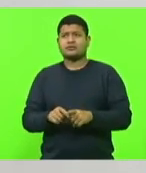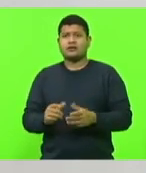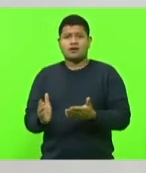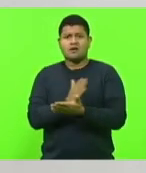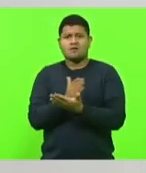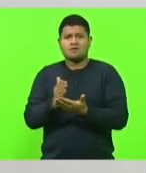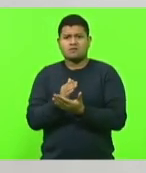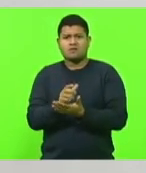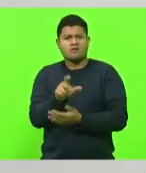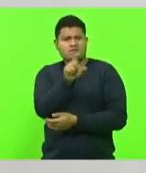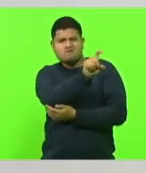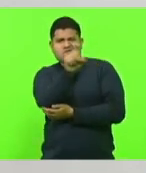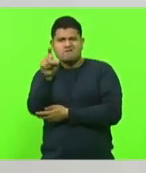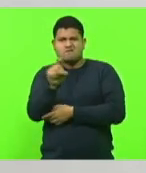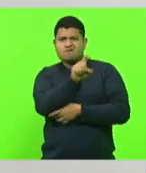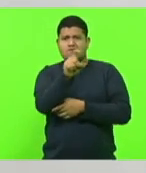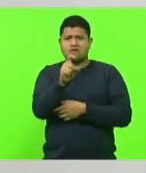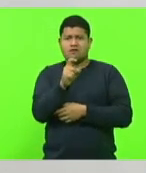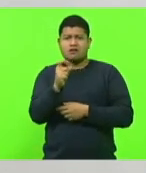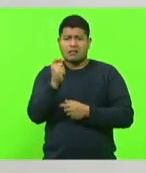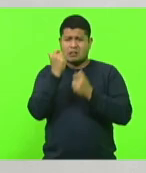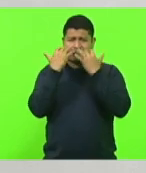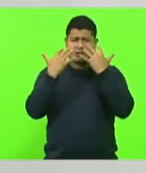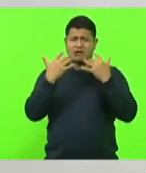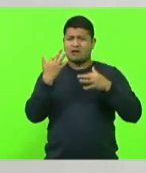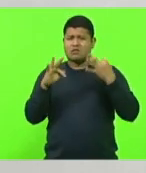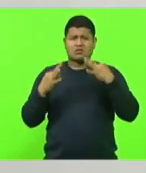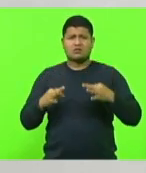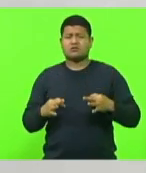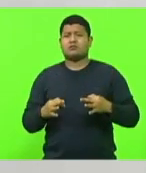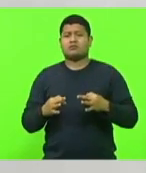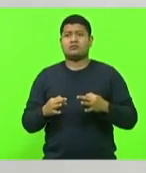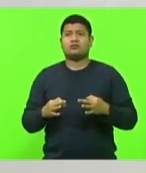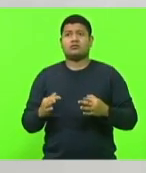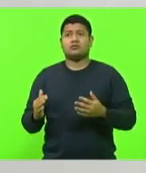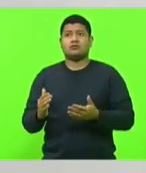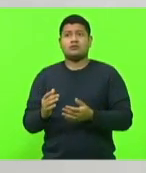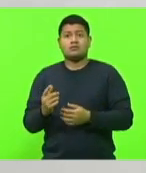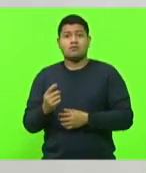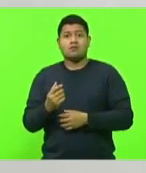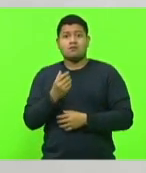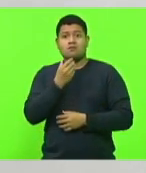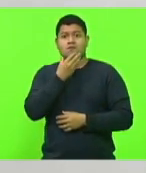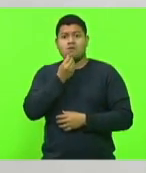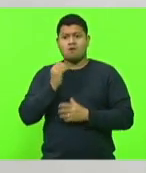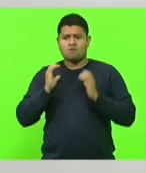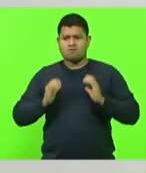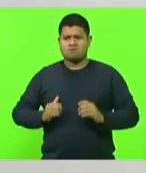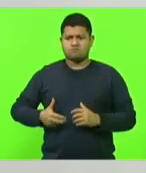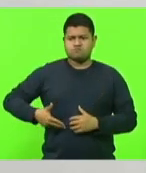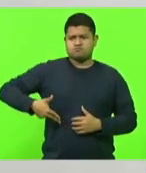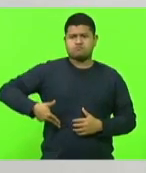spray de pimenta, tinha um cidadão ali com a arma em punho, arma em punho.